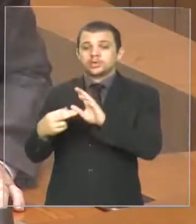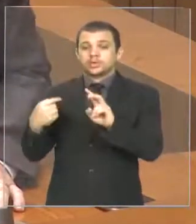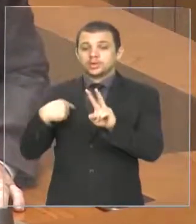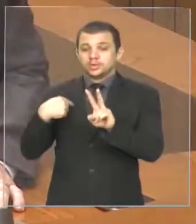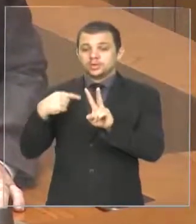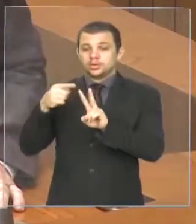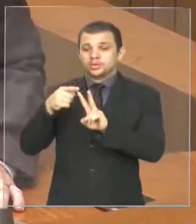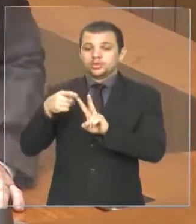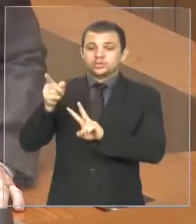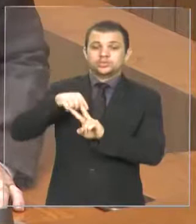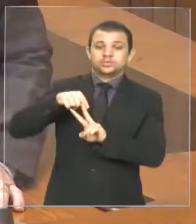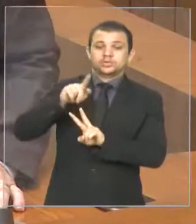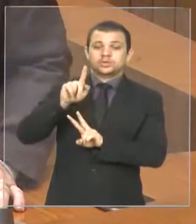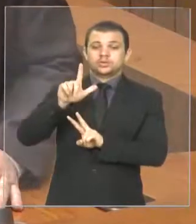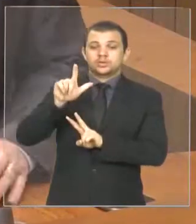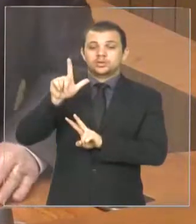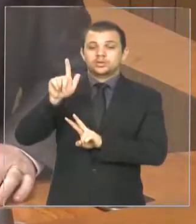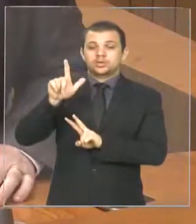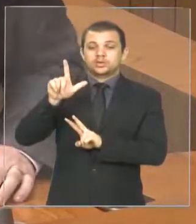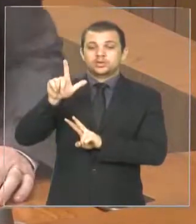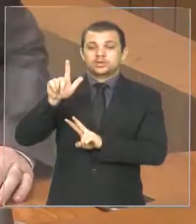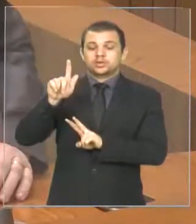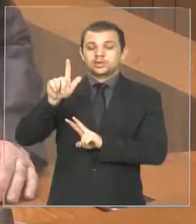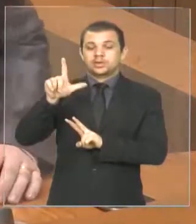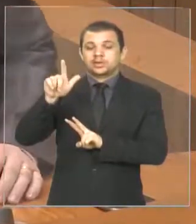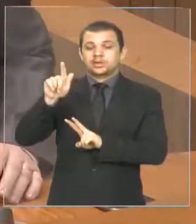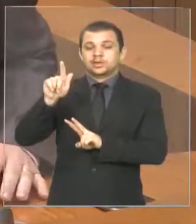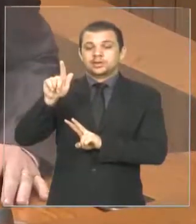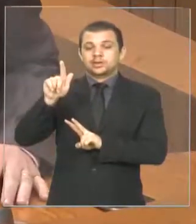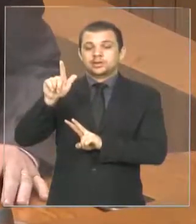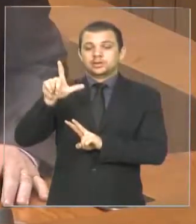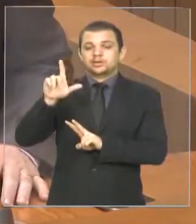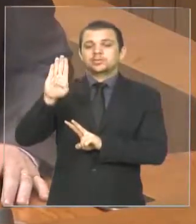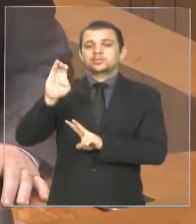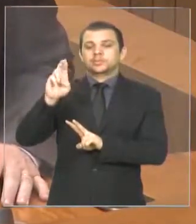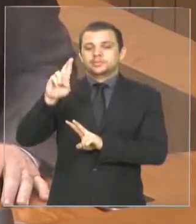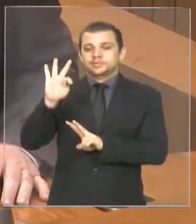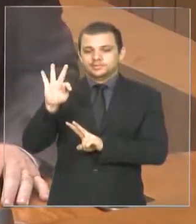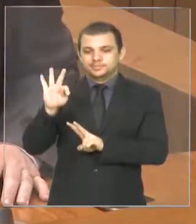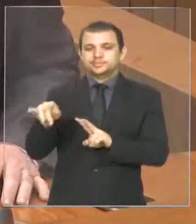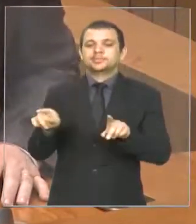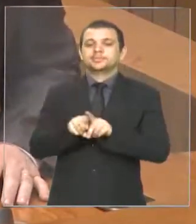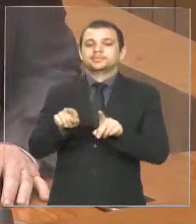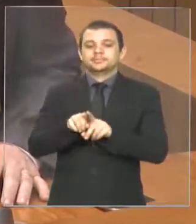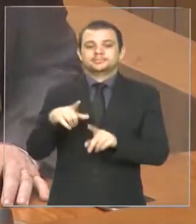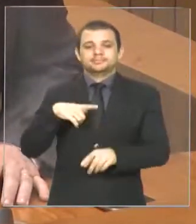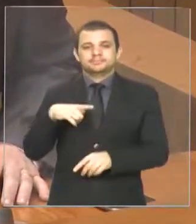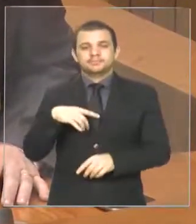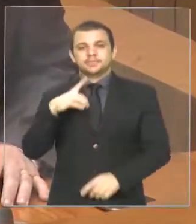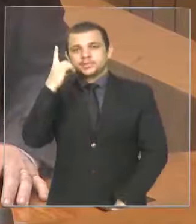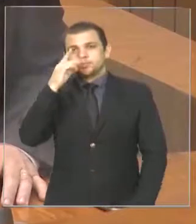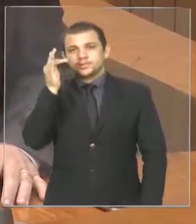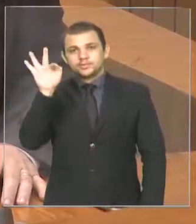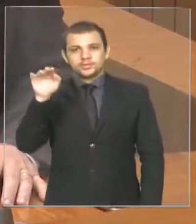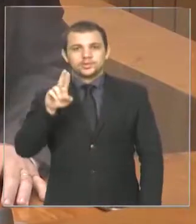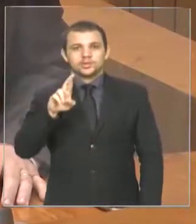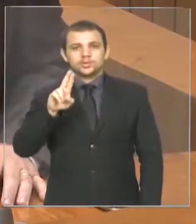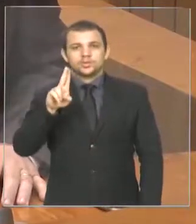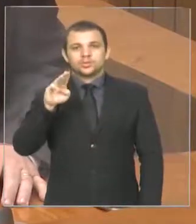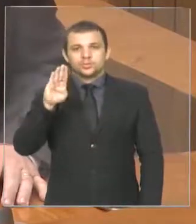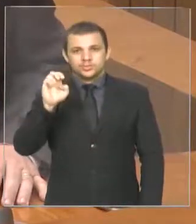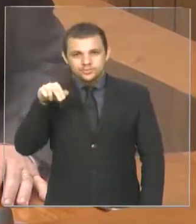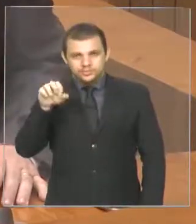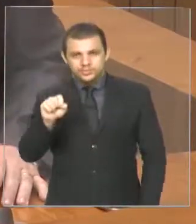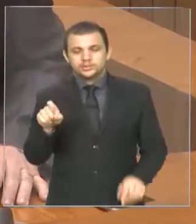Coutrin, estavam os deputados federais Rubem Júnior, nosso coordenador da bancada, o deputado federal Everton Rocha,